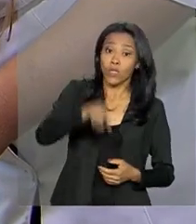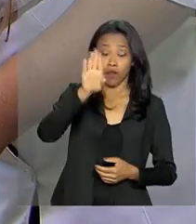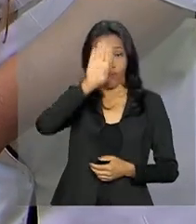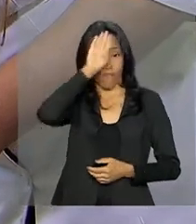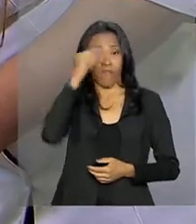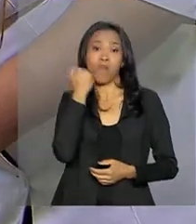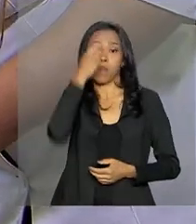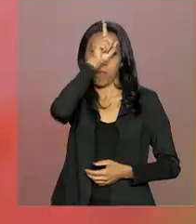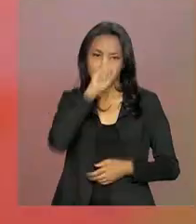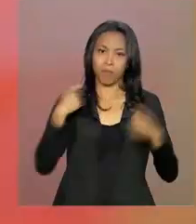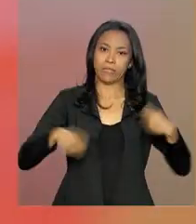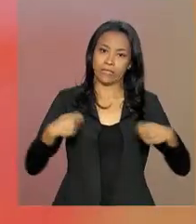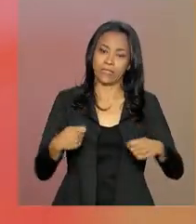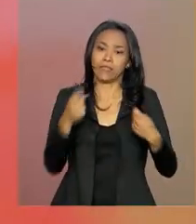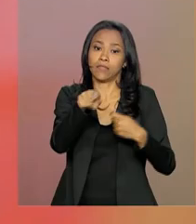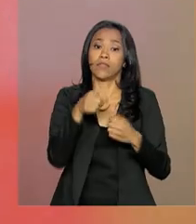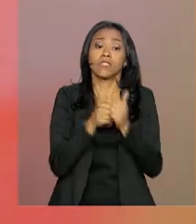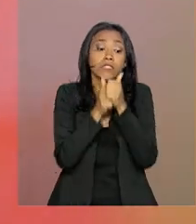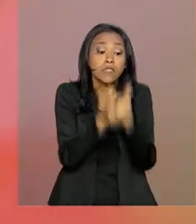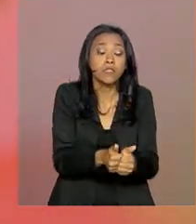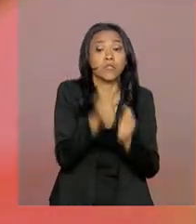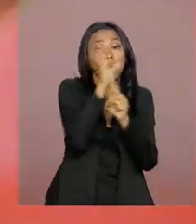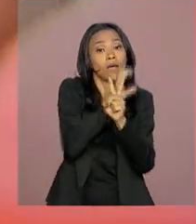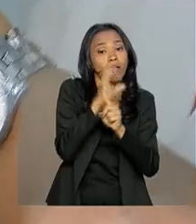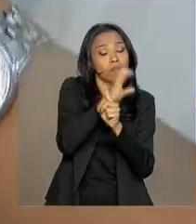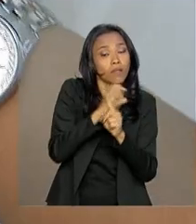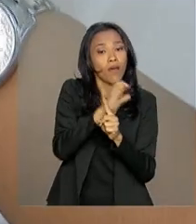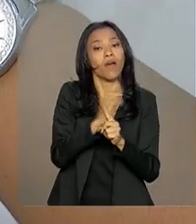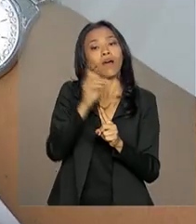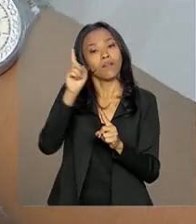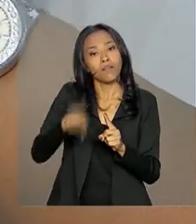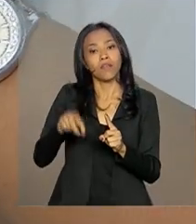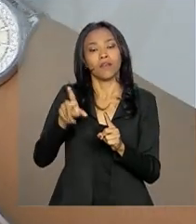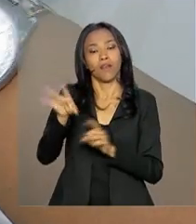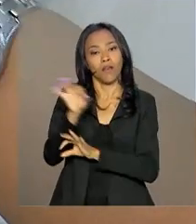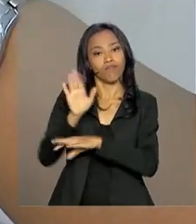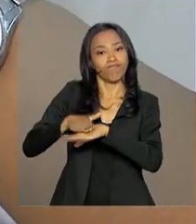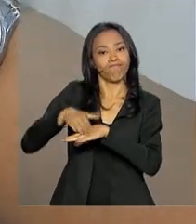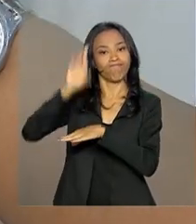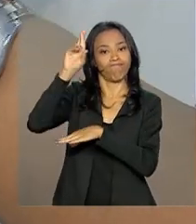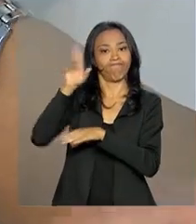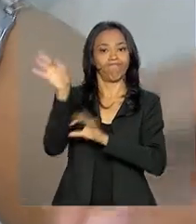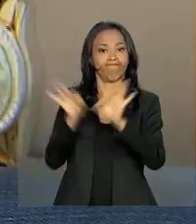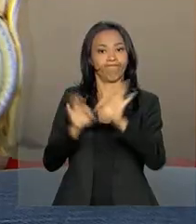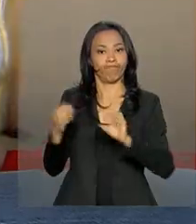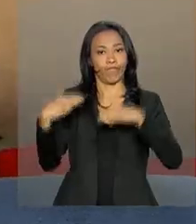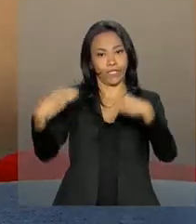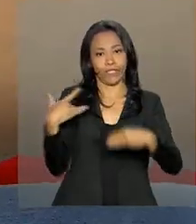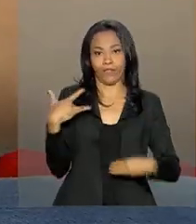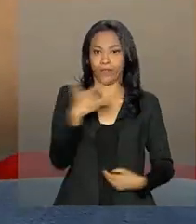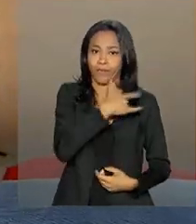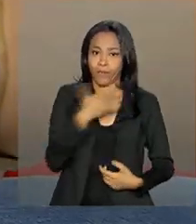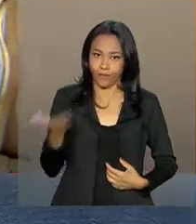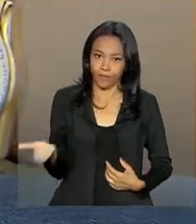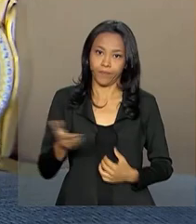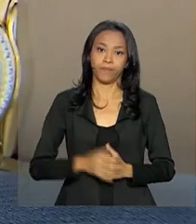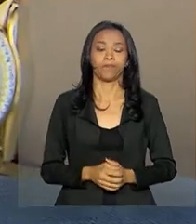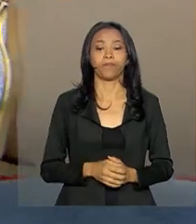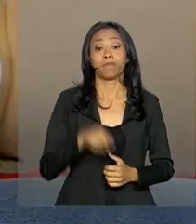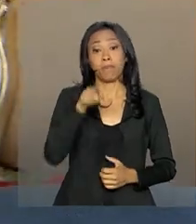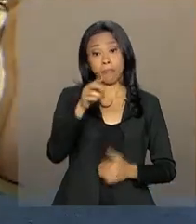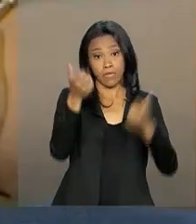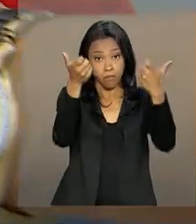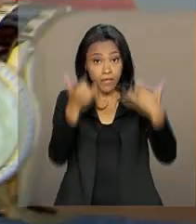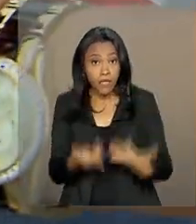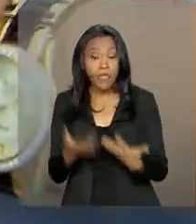ser administradas de acordo com o calendário nacional de imunizações do Ministério da Saúde. As